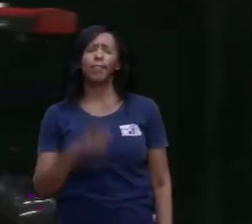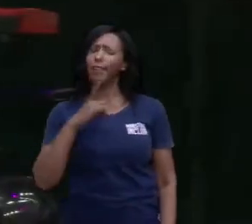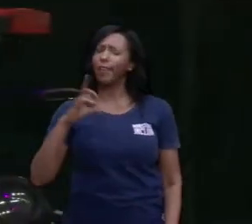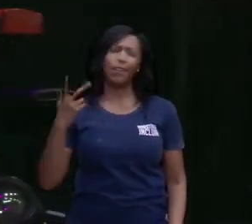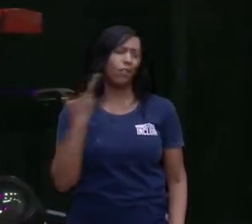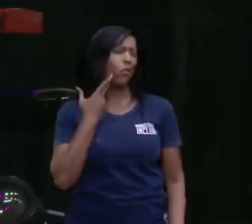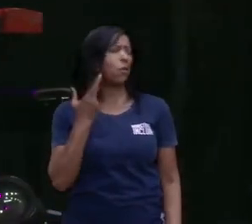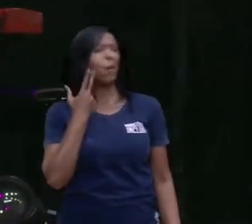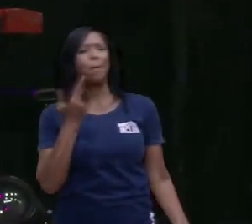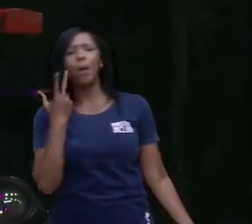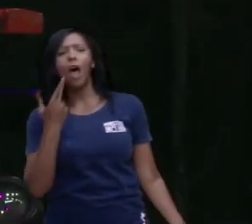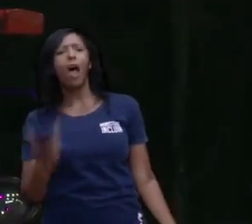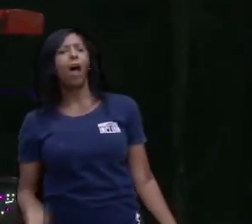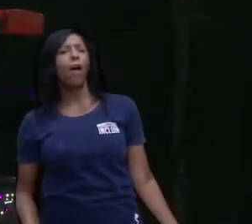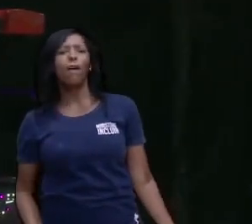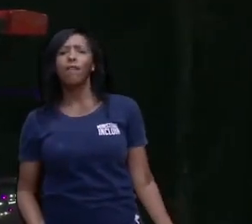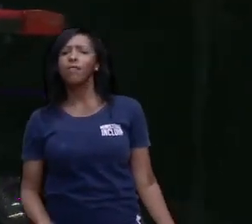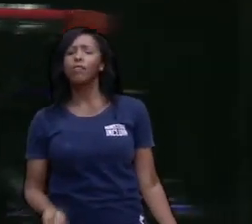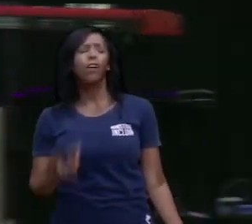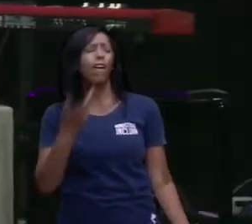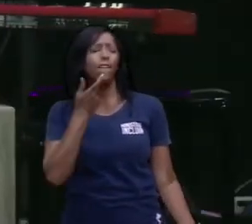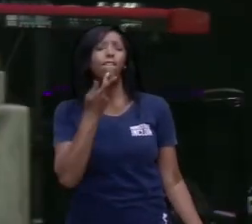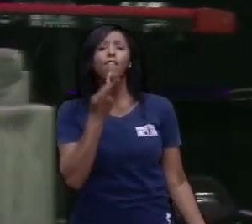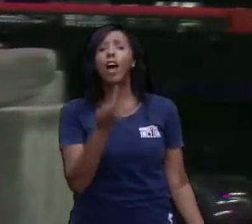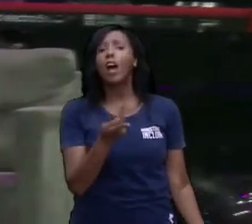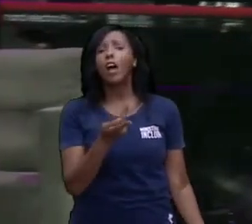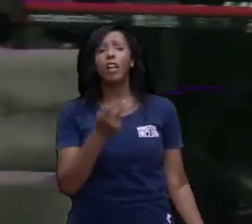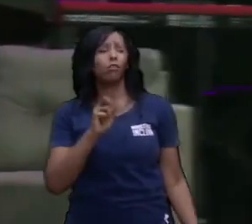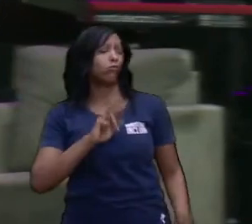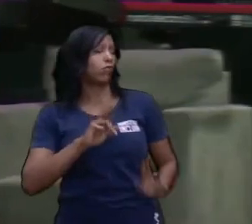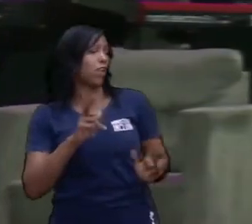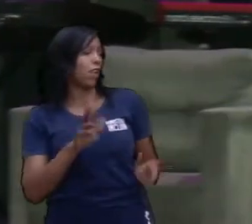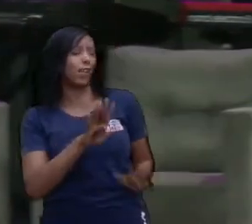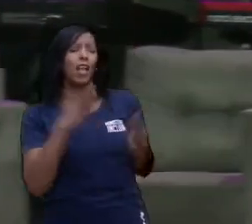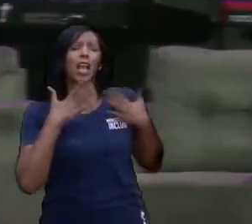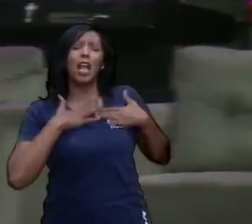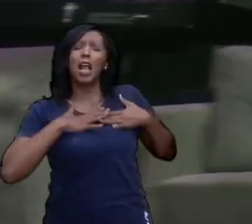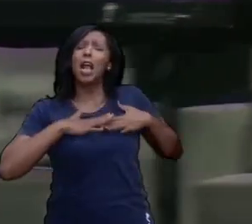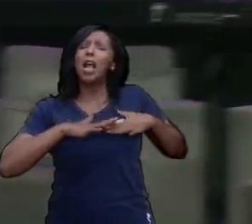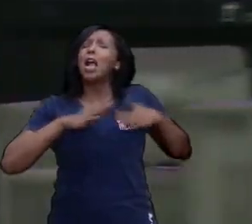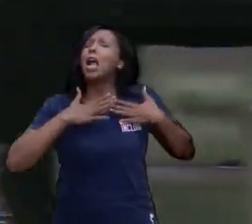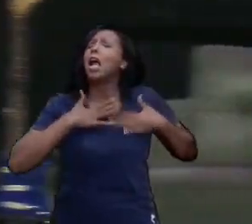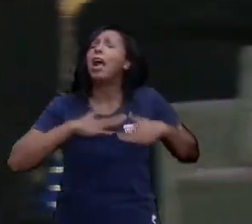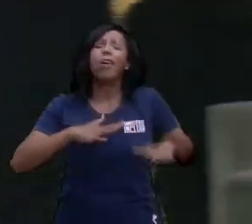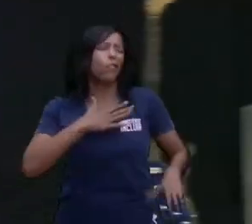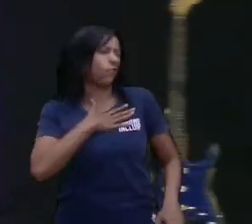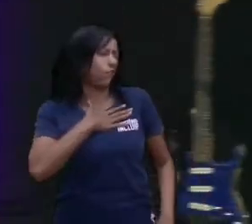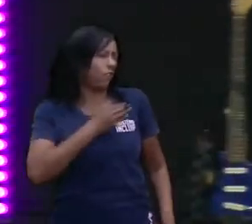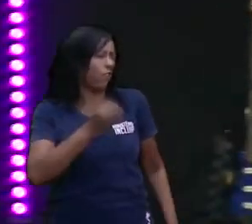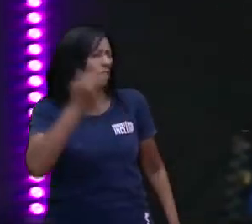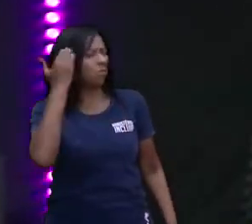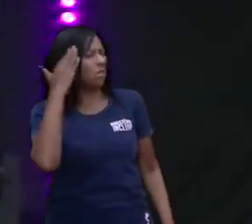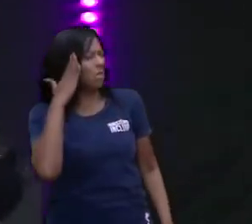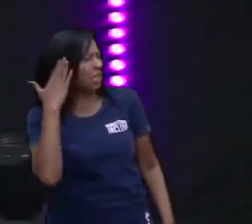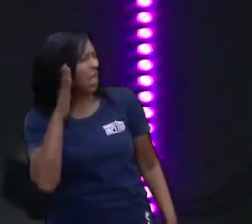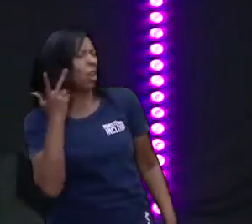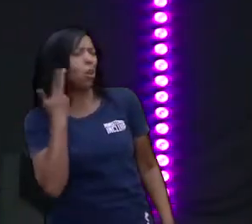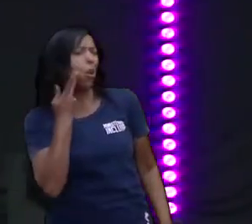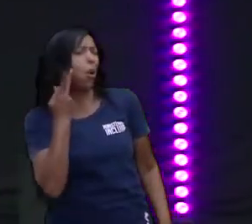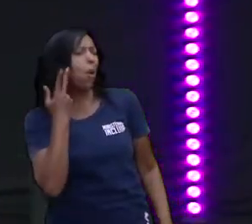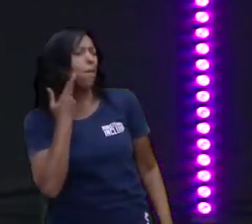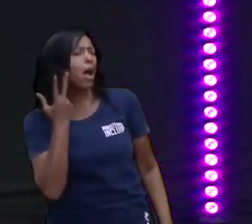até que as pessoas em inglês é a gente fica fica tranquilo não tem consequências os filhos entendem meus filhos entenderam bem o